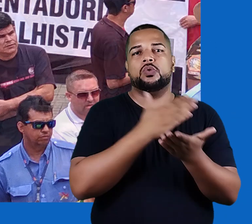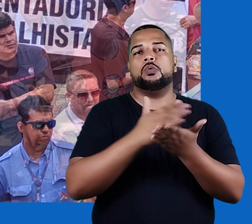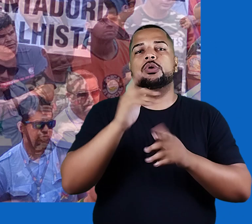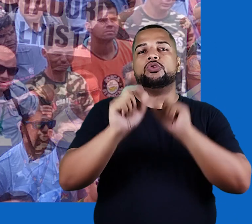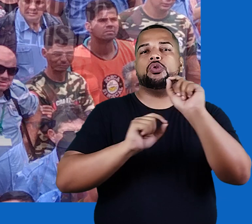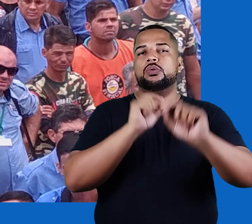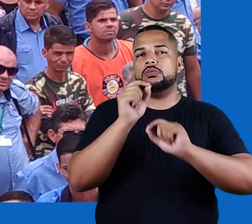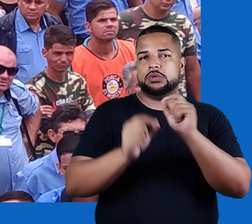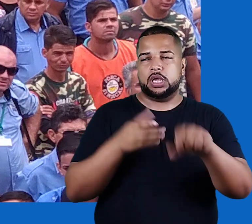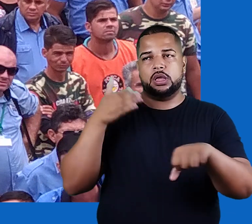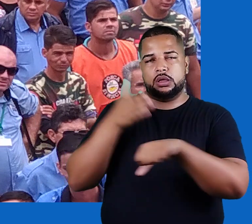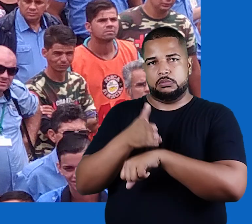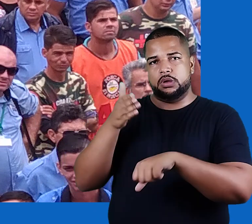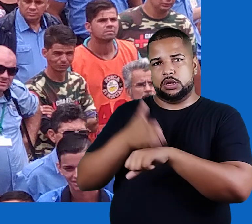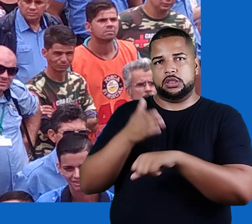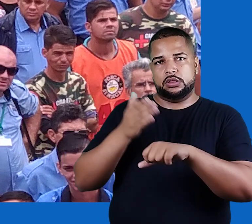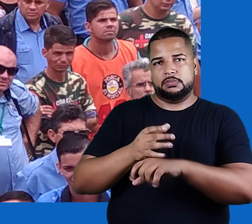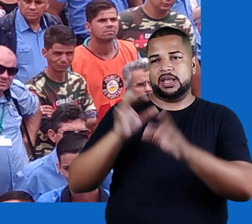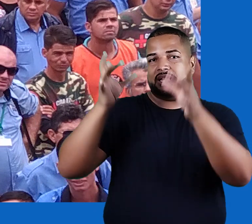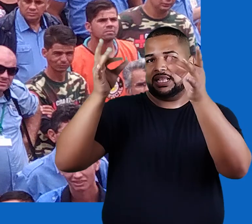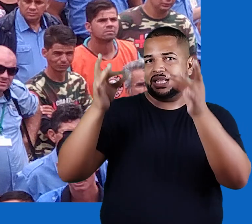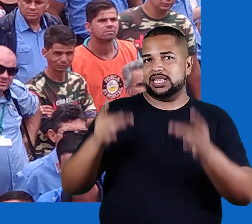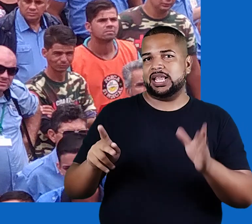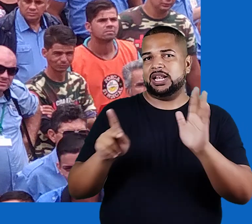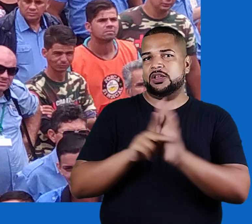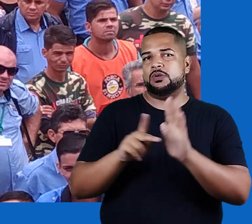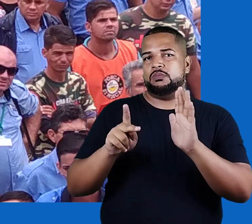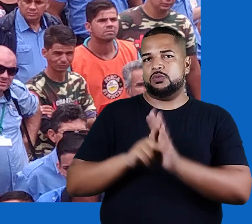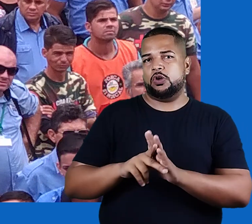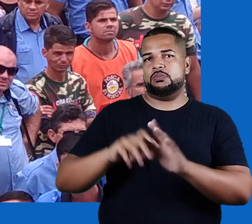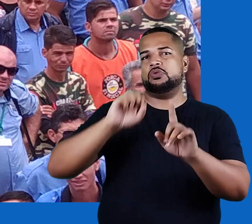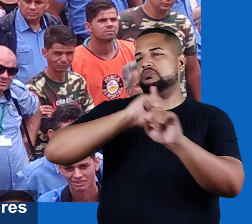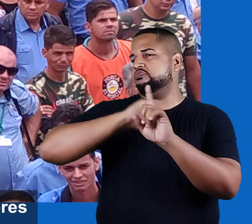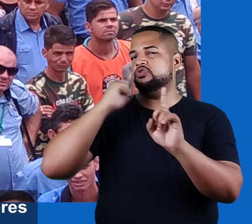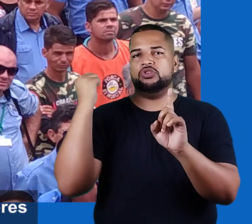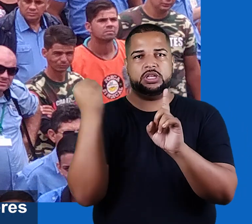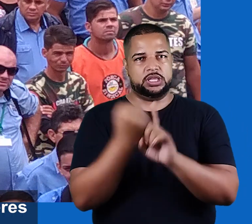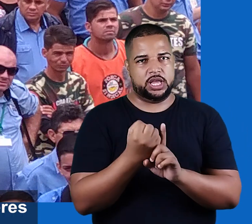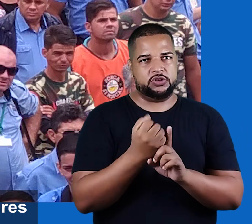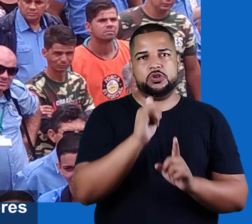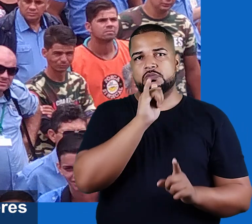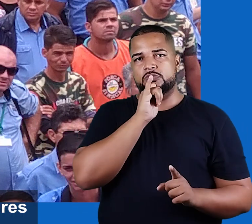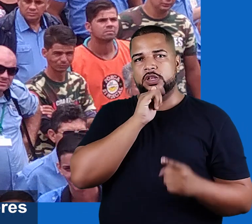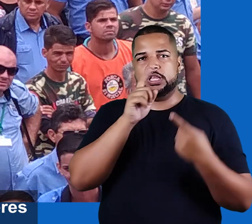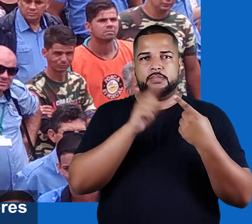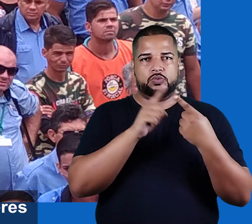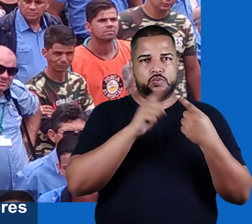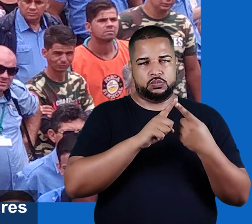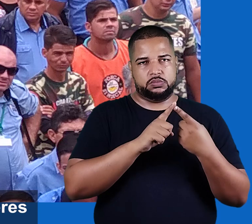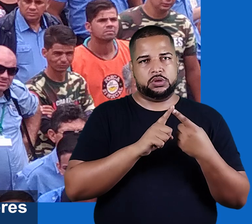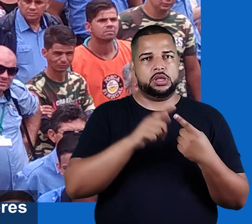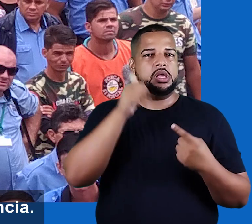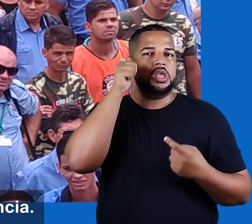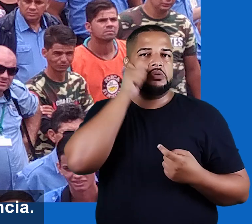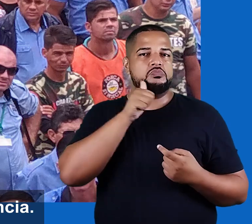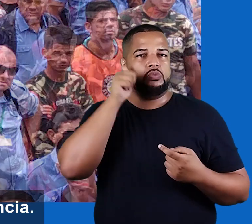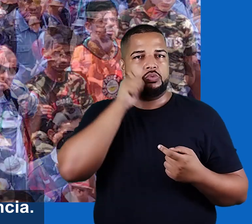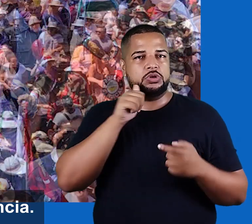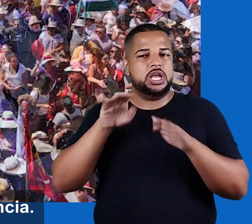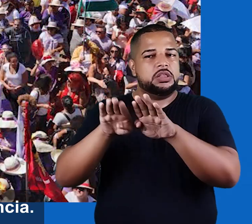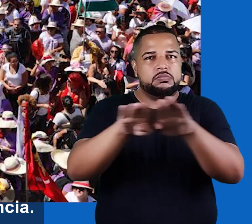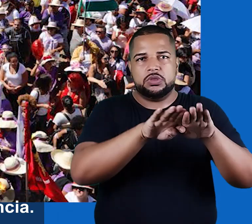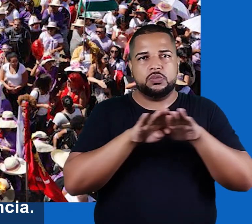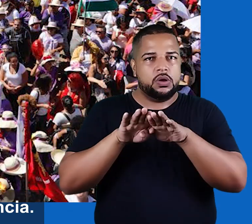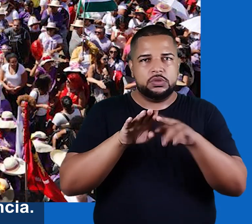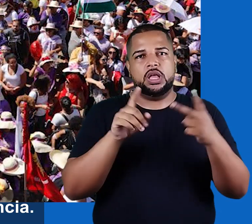estender sua atuação para novas pautas de ações de cidadania. Essas pautas incluem as lutas das mulheres por